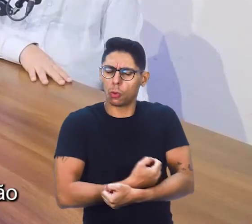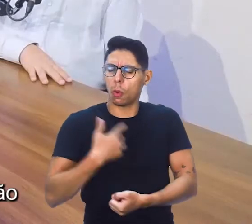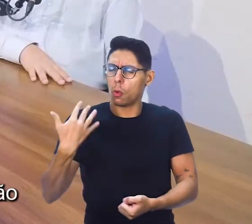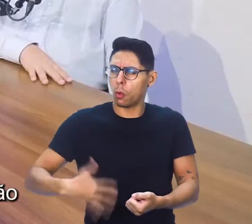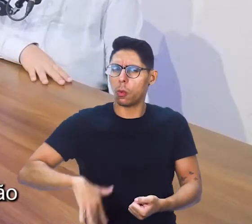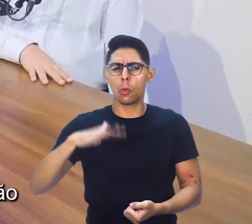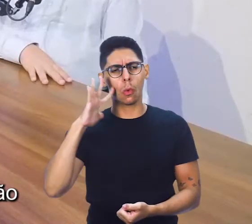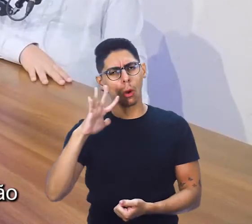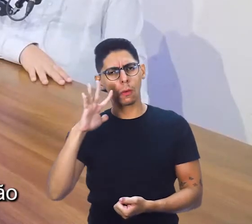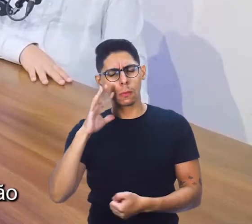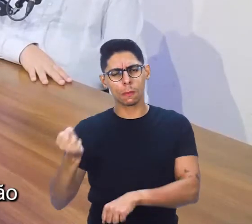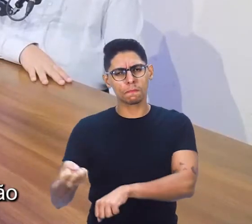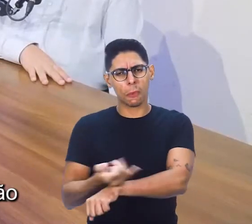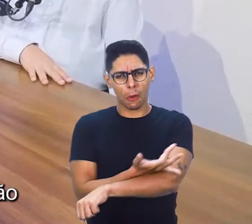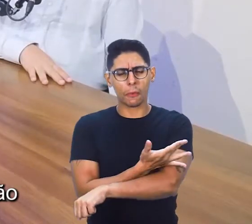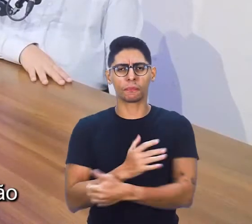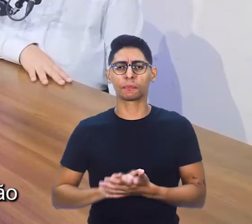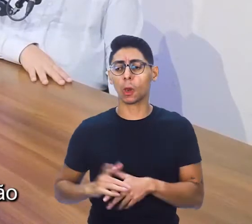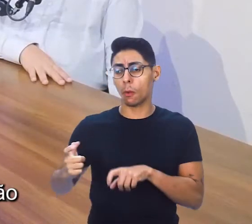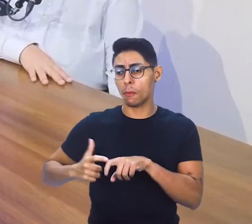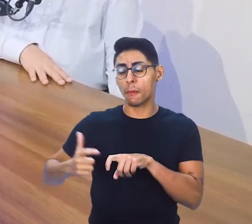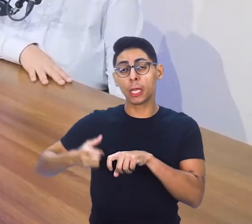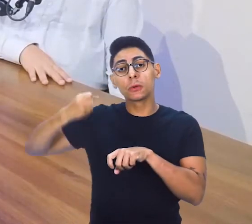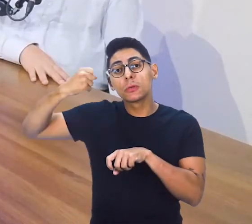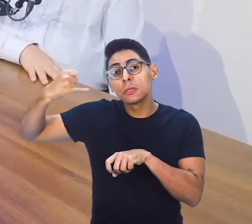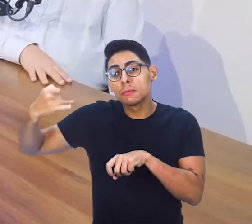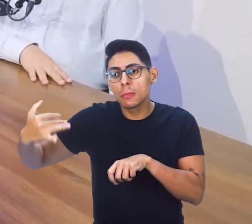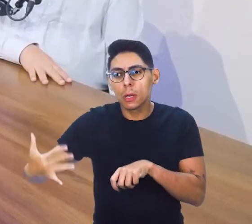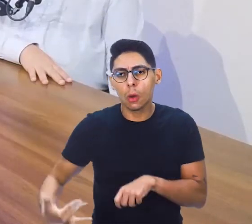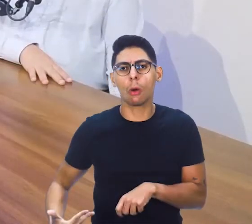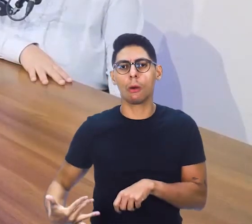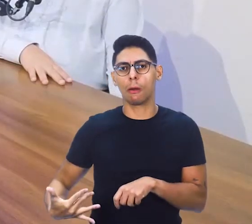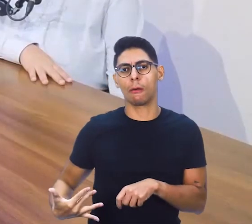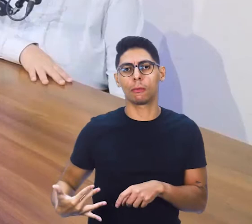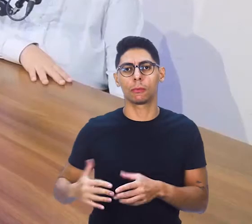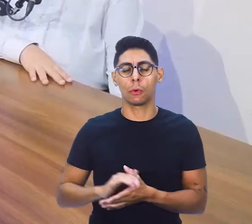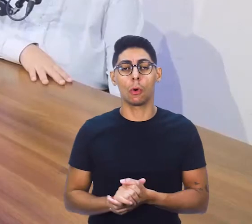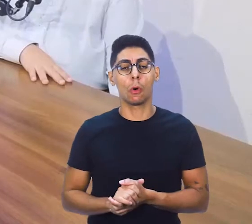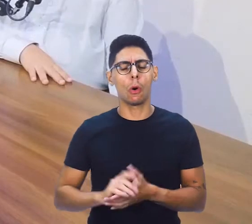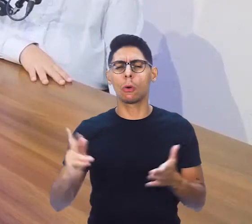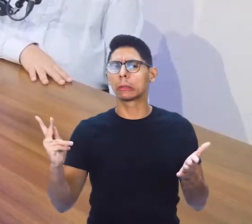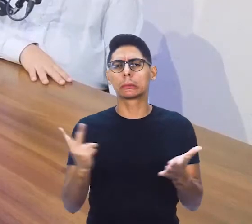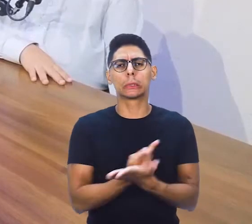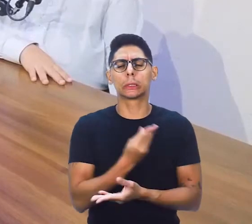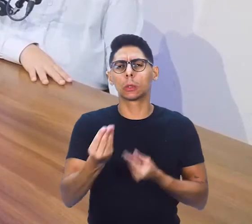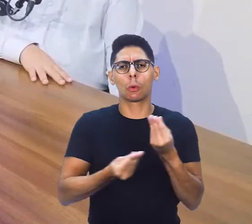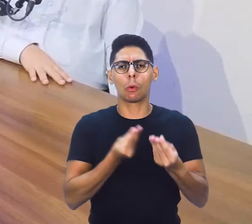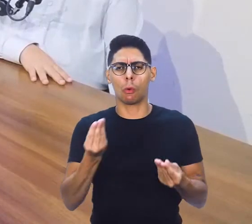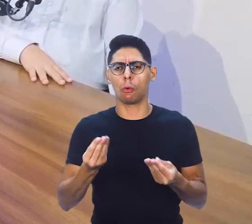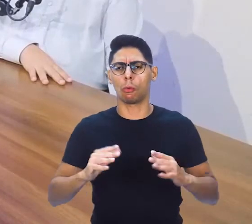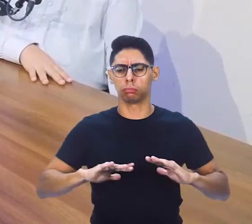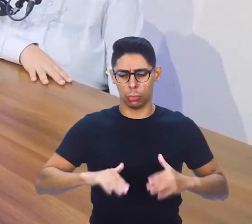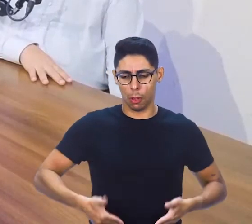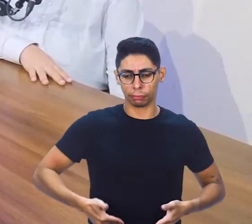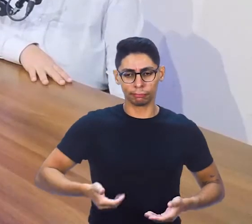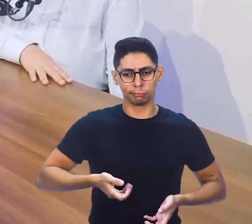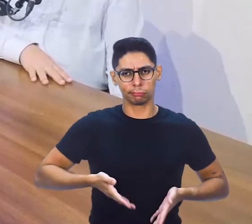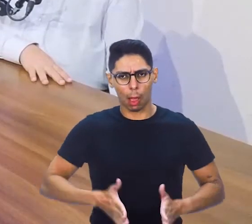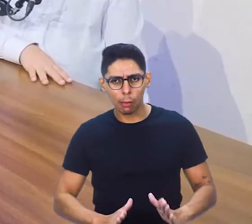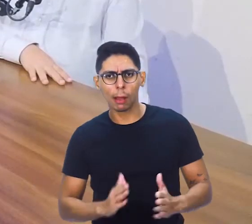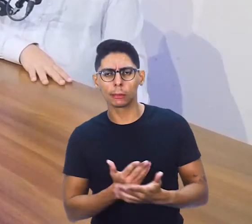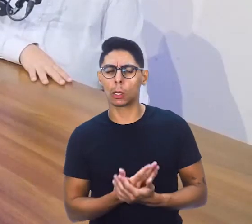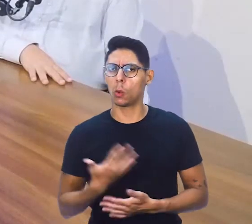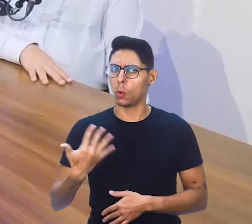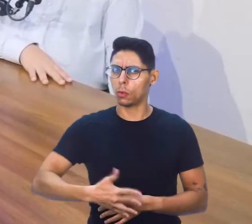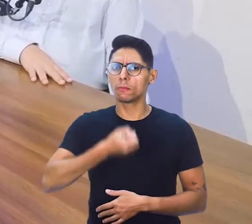muito legal. O médico fez a descrição do parto para mim, então foi muito